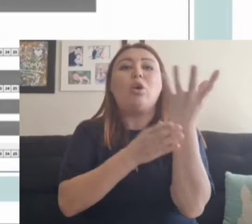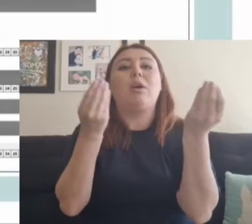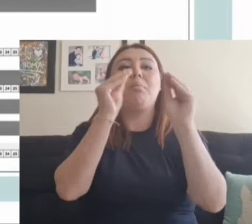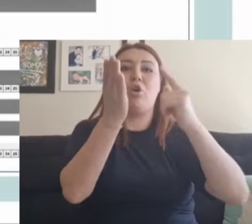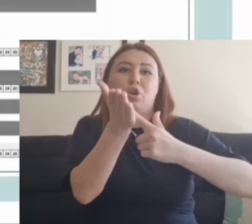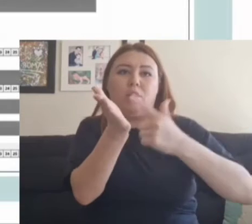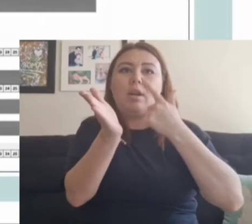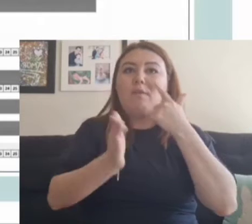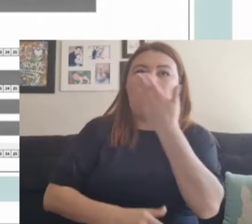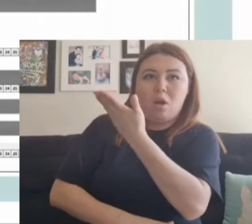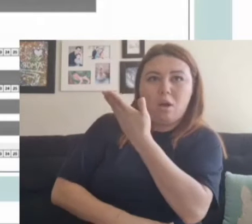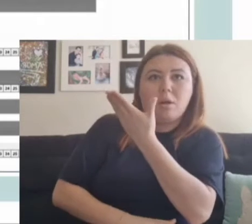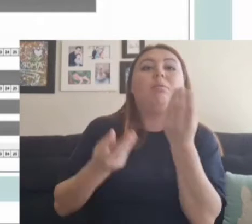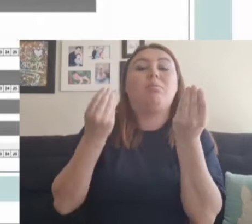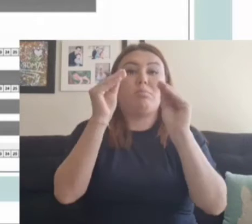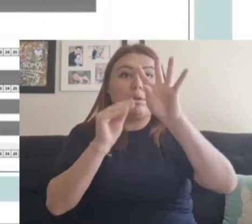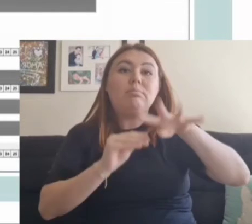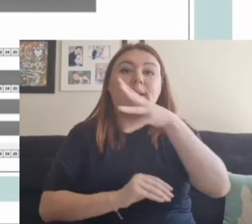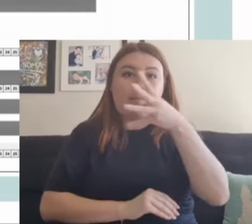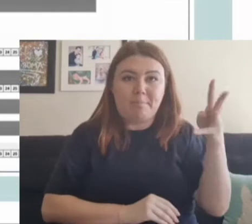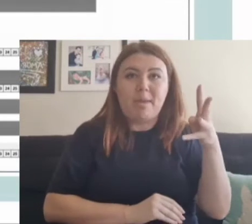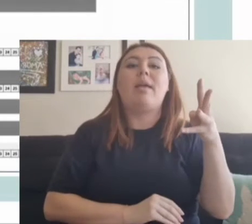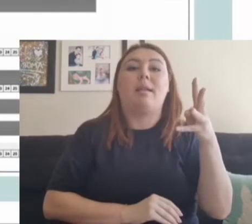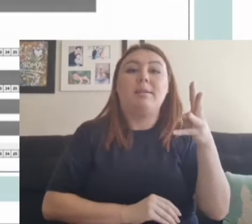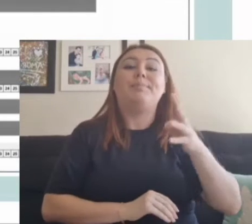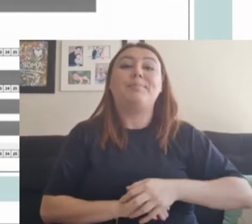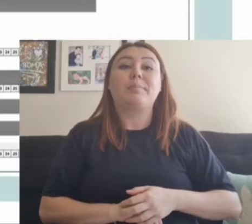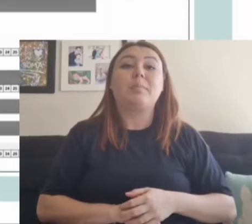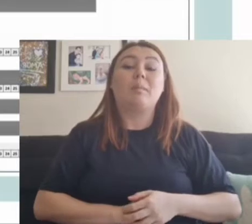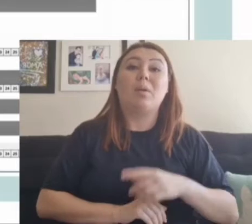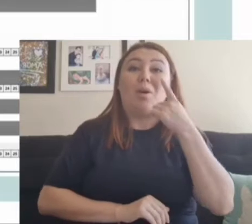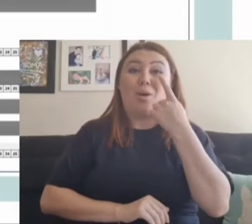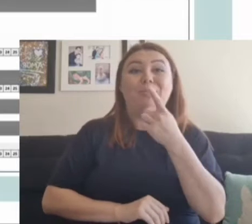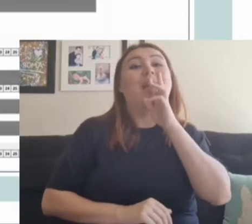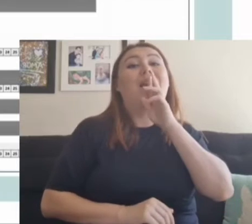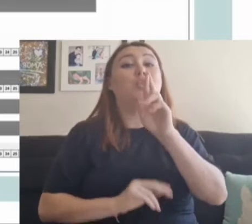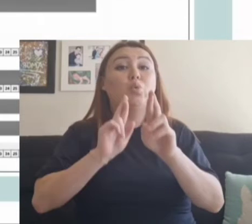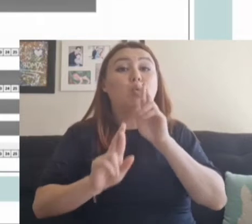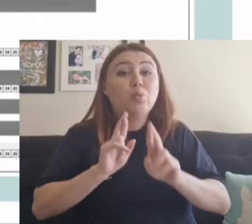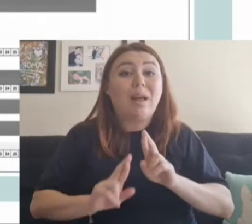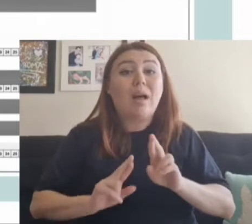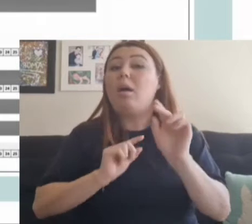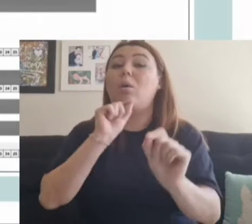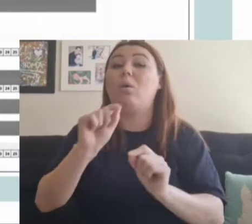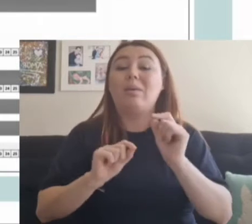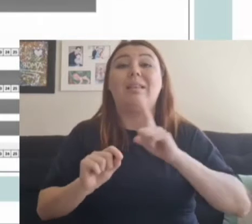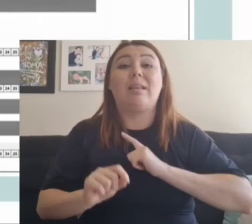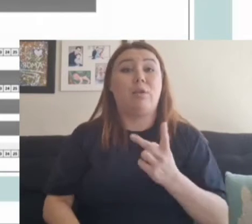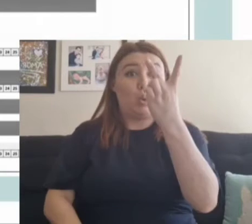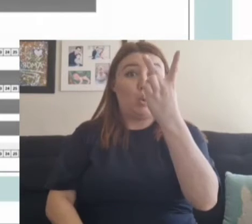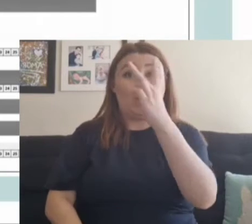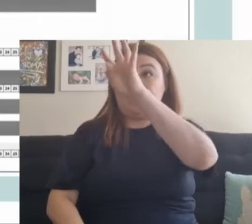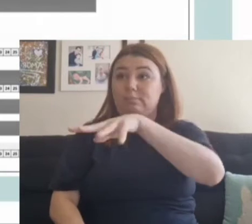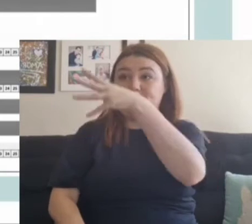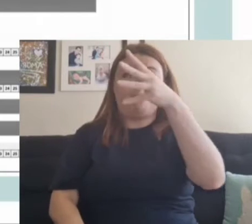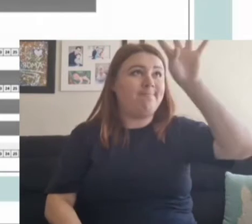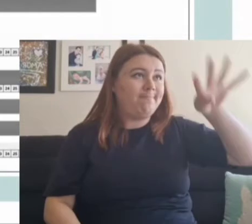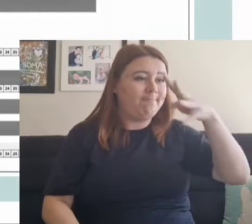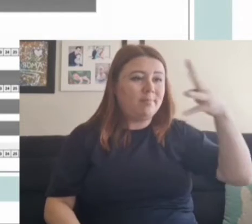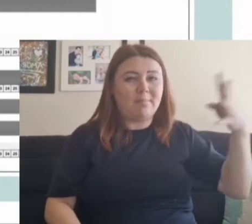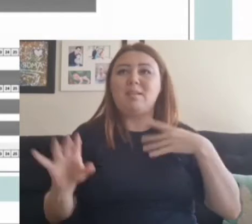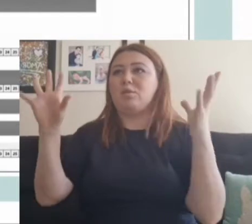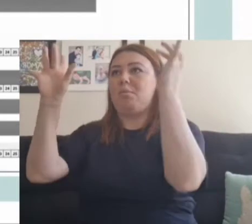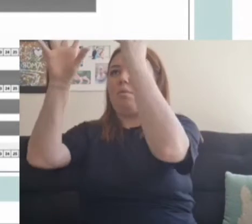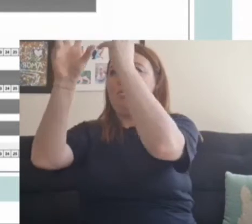Como resultados, eles obtiveram duas tabelas a partir da compilação de todos os dados da bibliografia que eles estudaram, então eles não fizeram nenhum